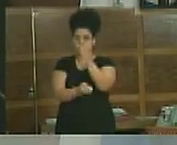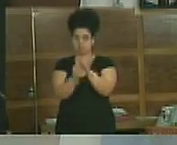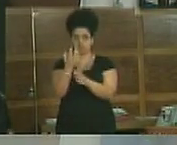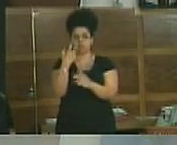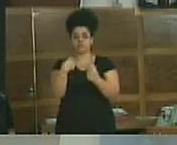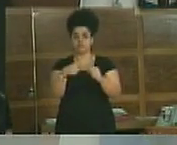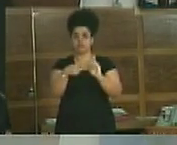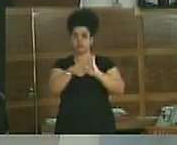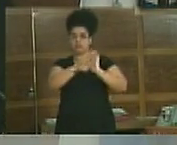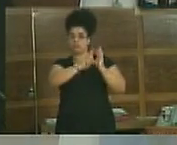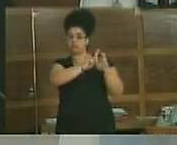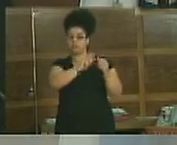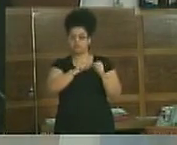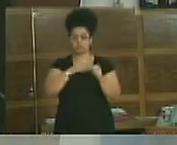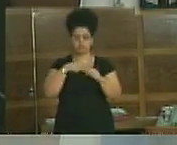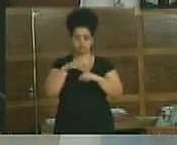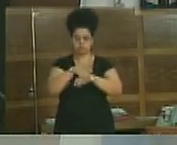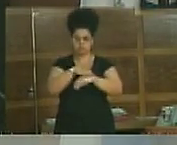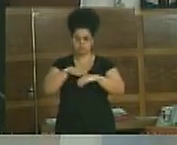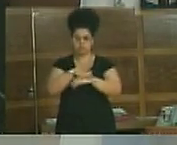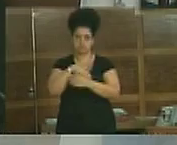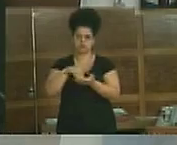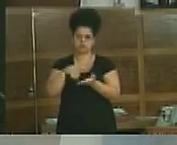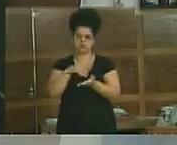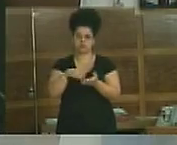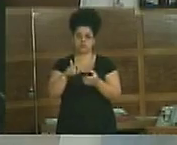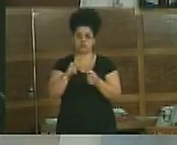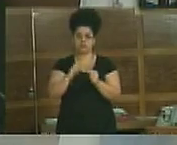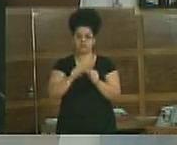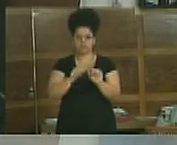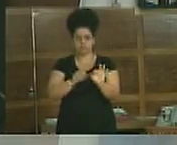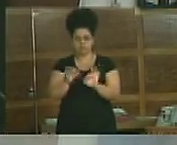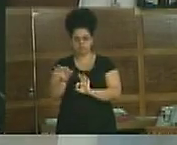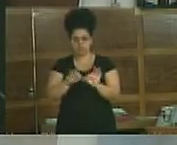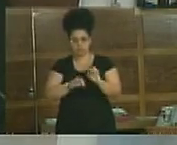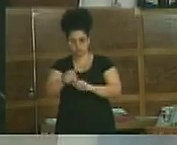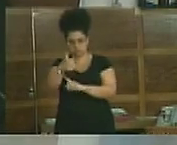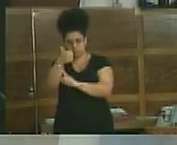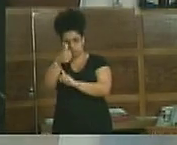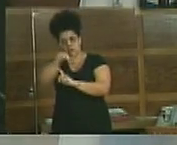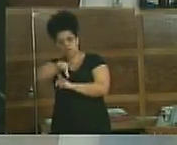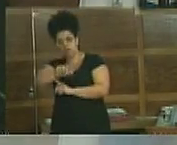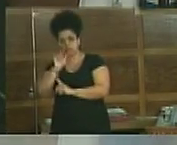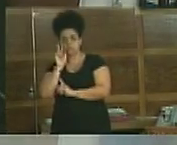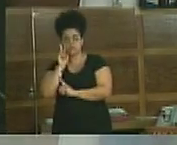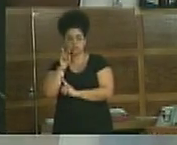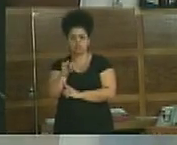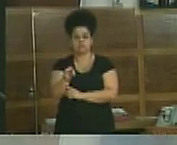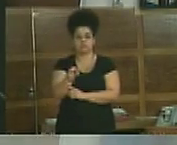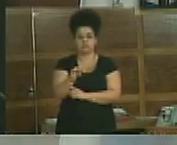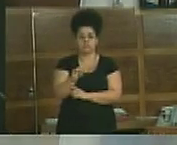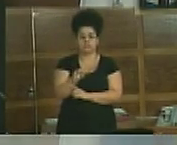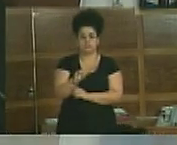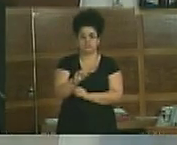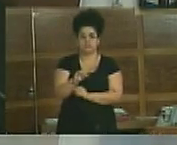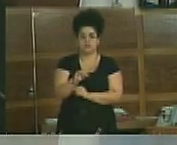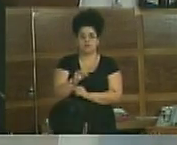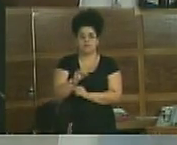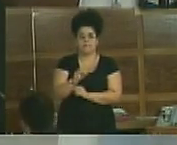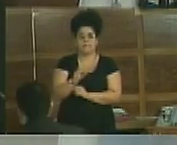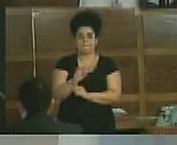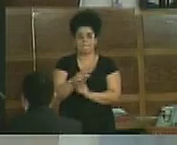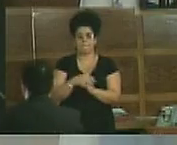eu conversando com o secretário Ferretti, vai ser feito um paliativo lá, né, onde nós vamos